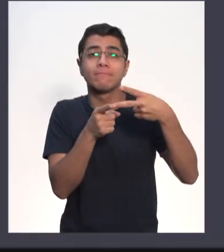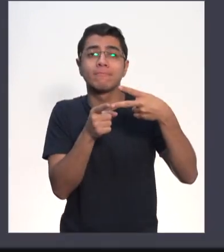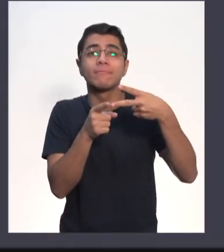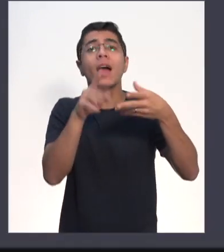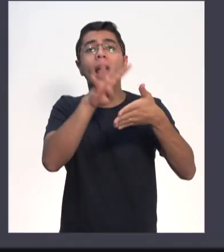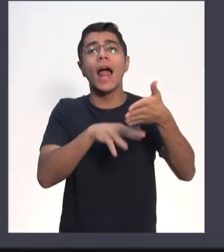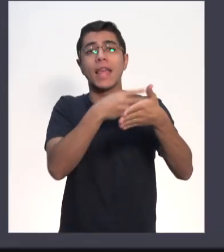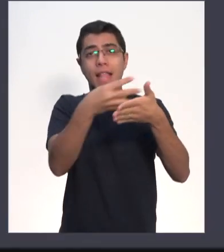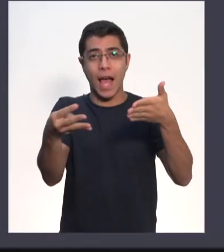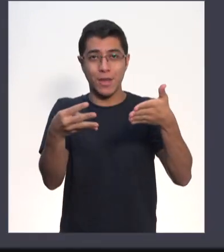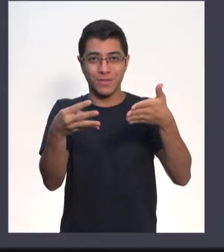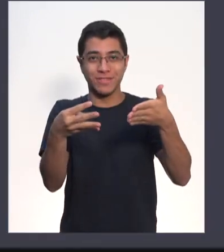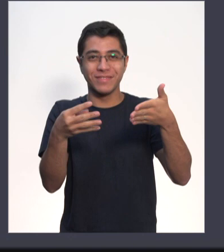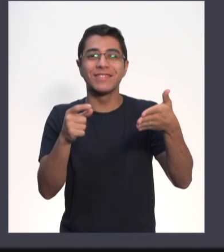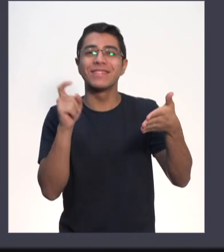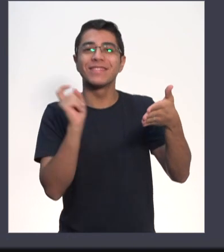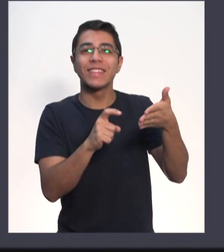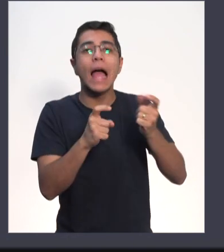Reunir Agora,